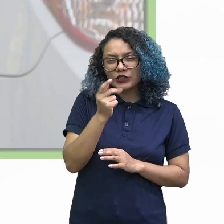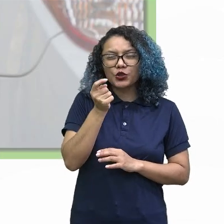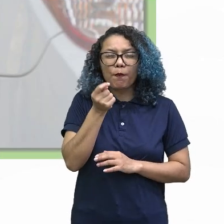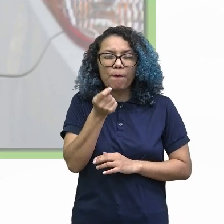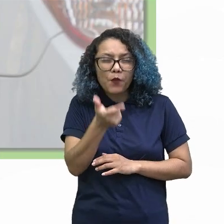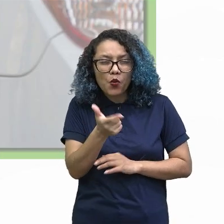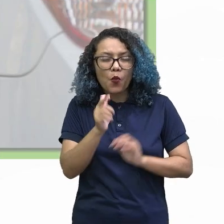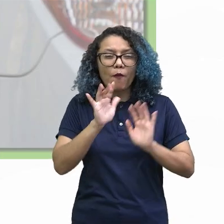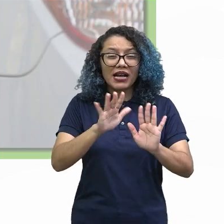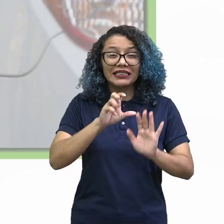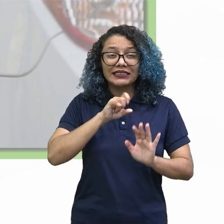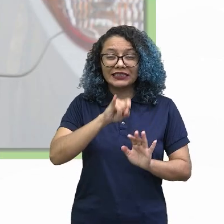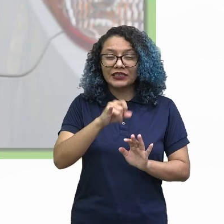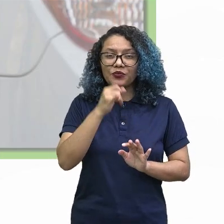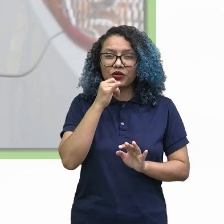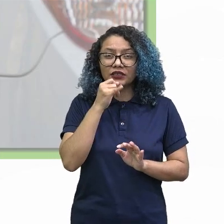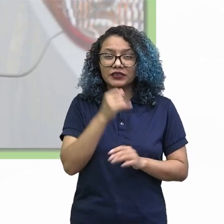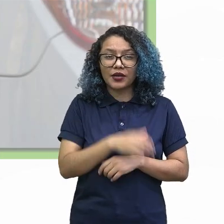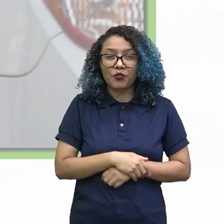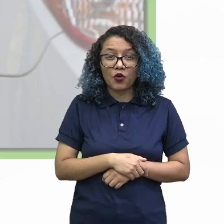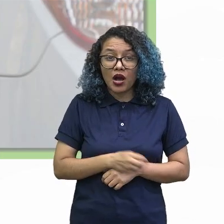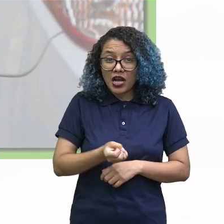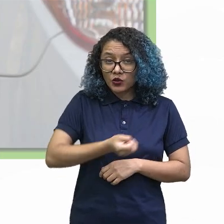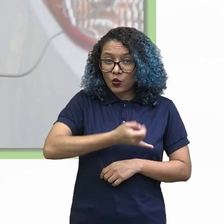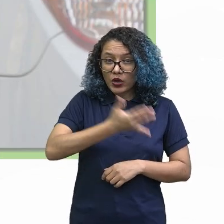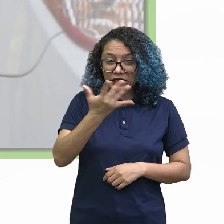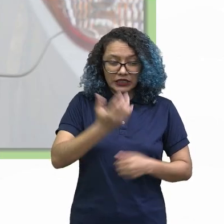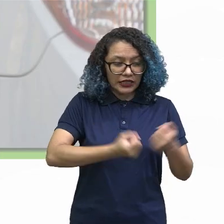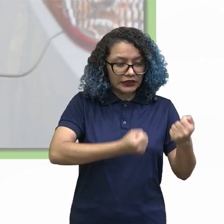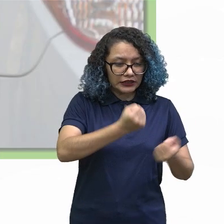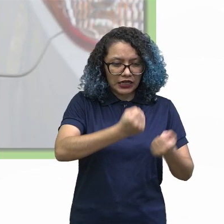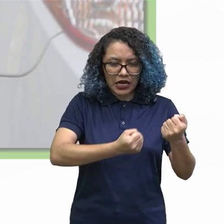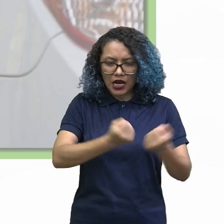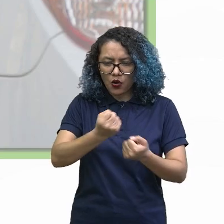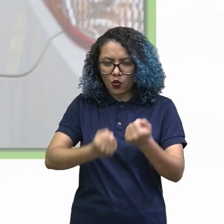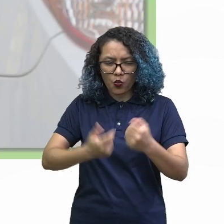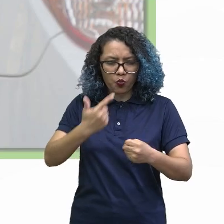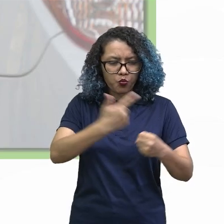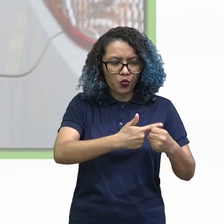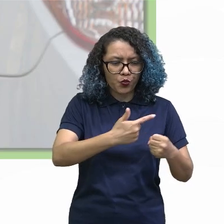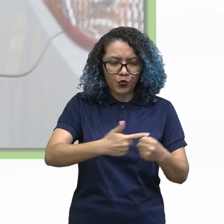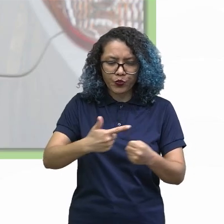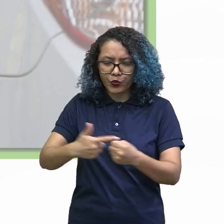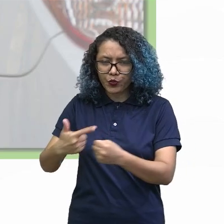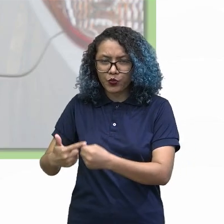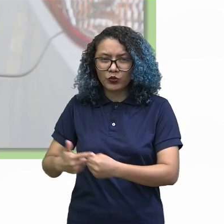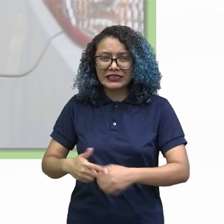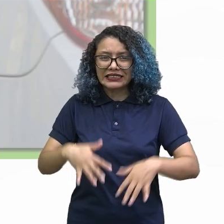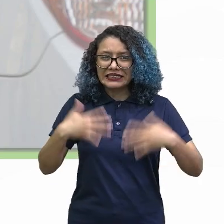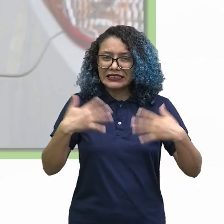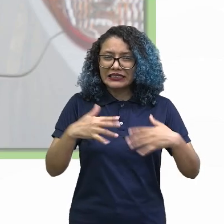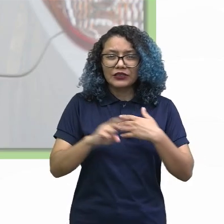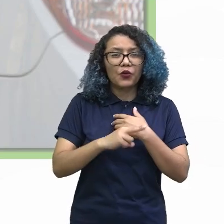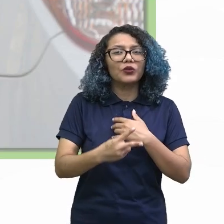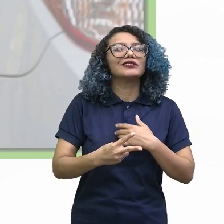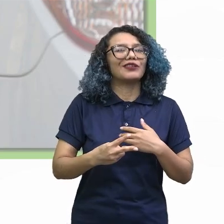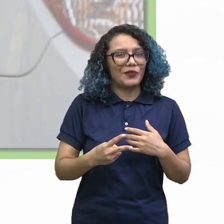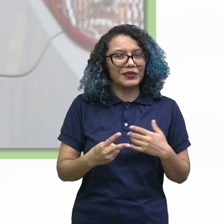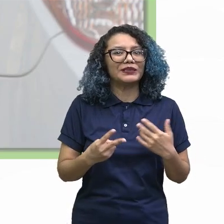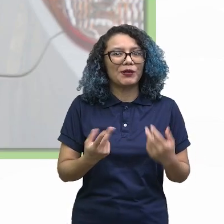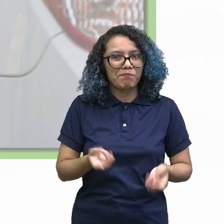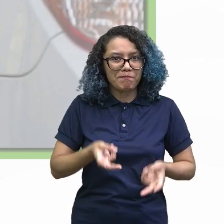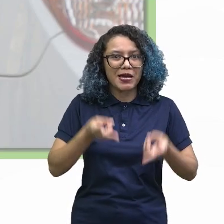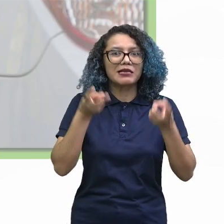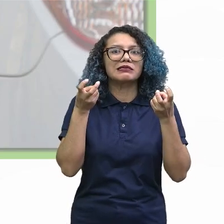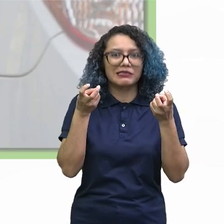gente juntar a grande quantidade de carros que estão queimando combustíveis, a gente consegue imaginar a consequência de tudo isso, né? Então,